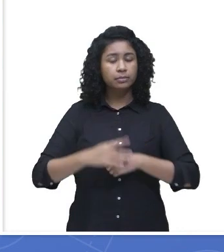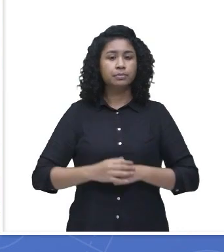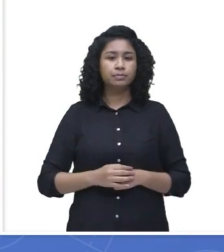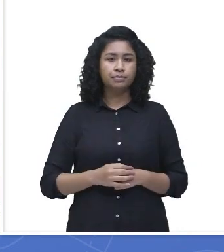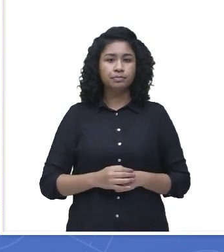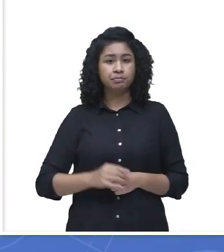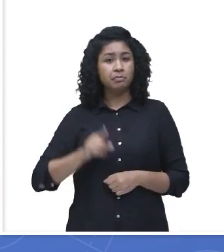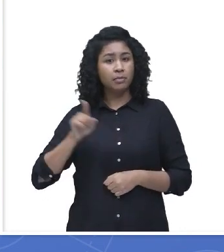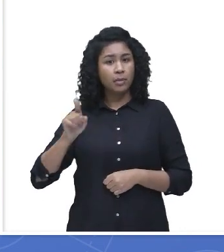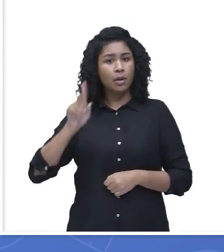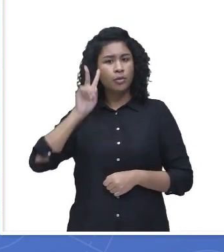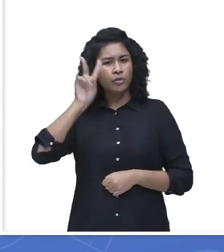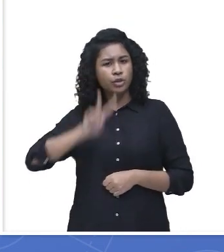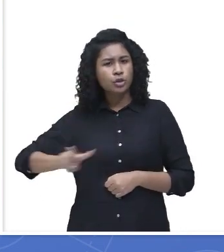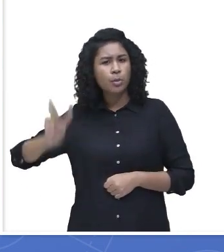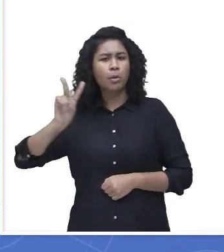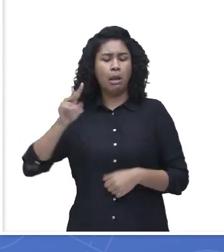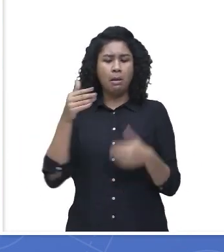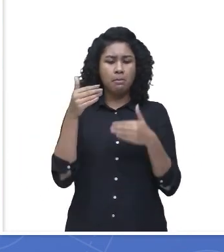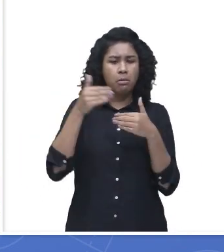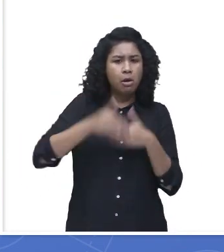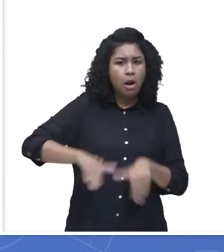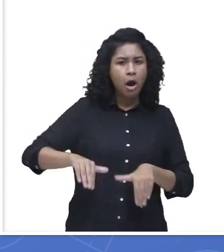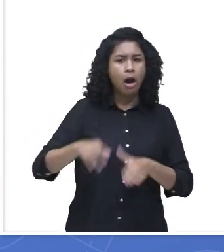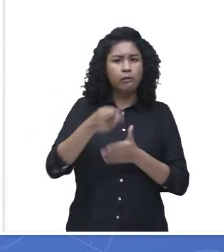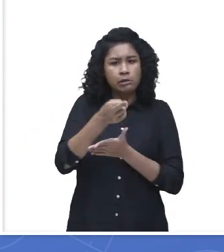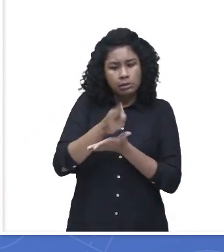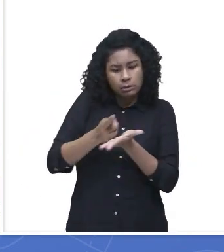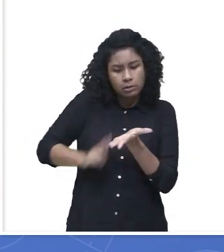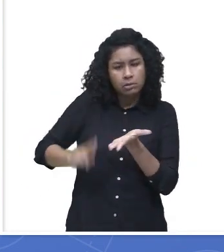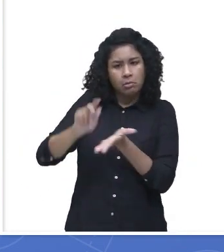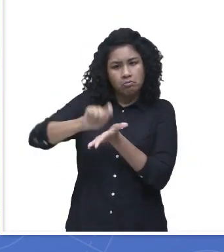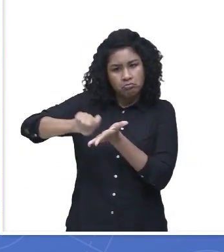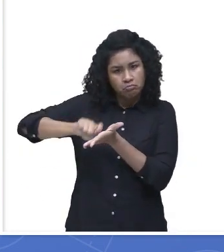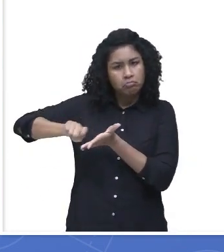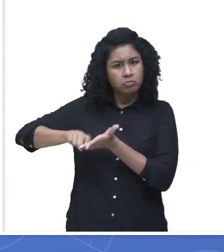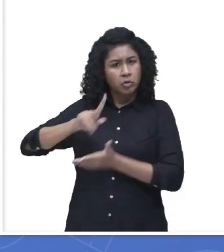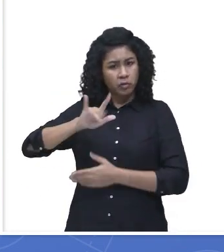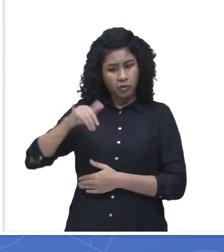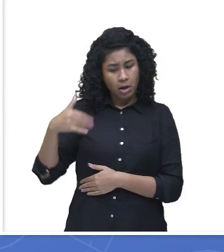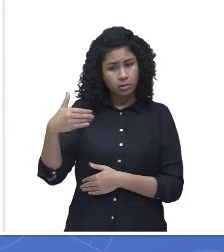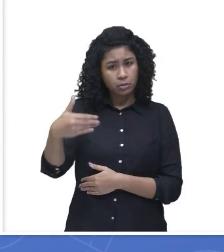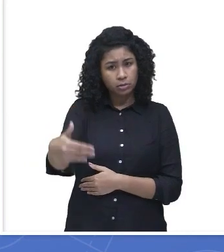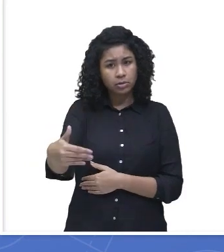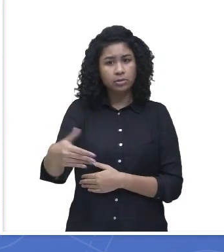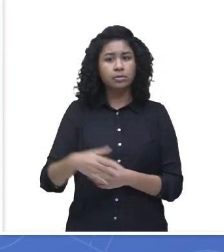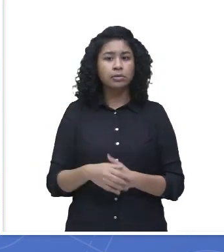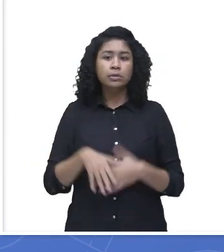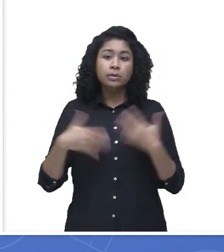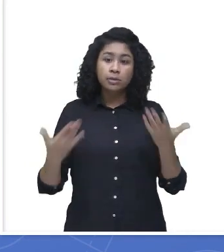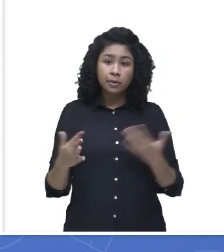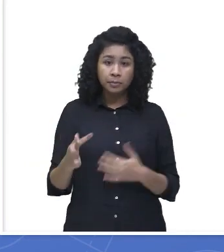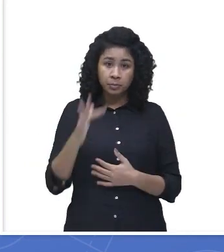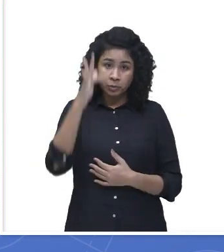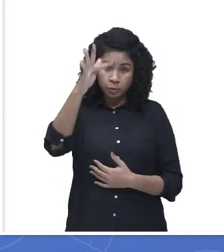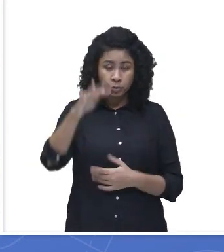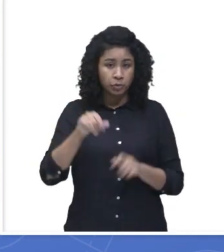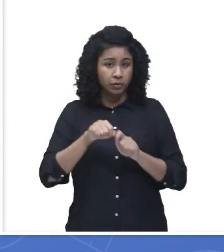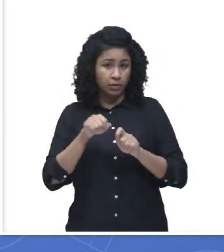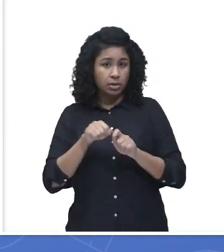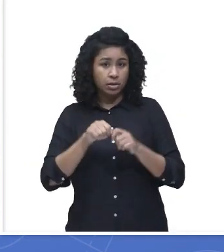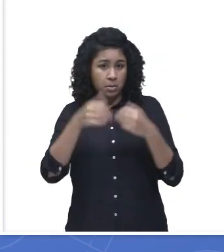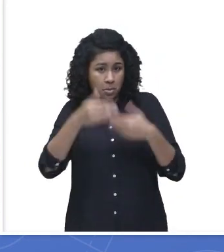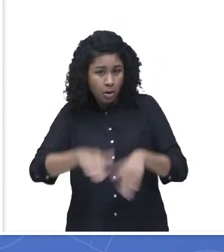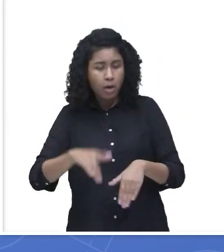no vestibular, nas provas de redações que estão para acontecer. Então, quando você for fazer o vestibular, tem prova